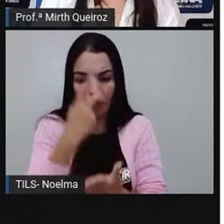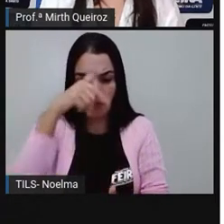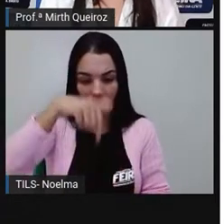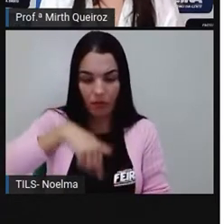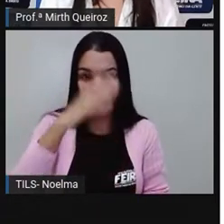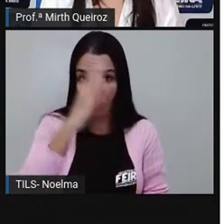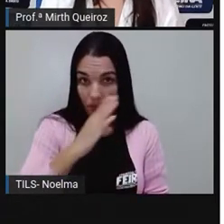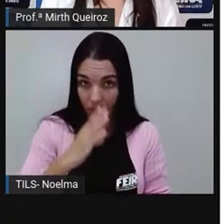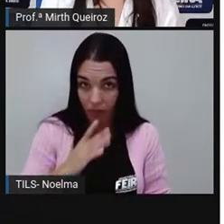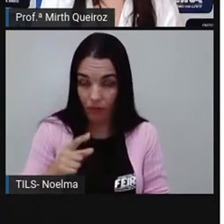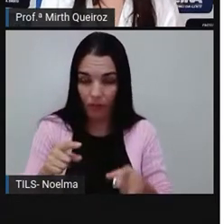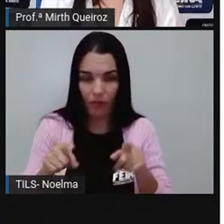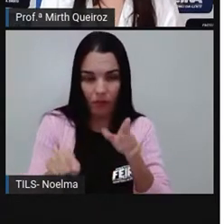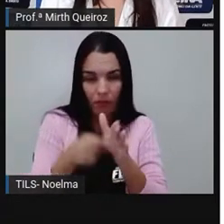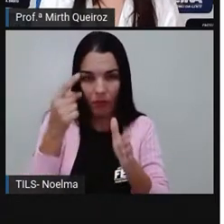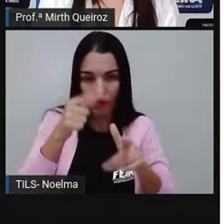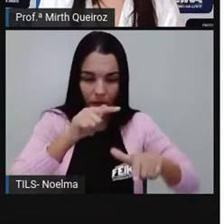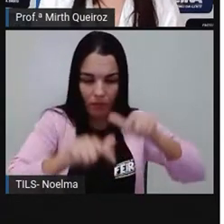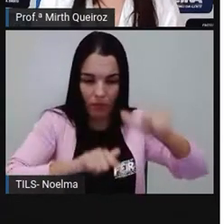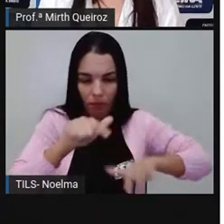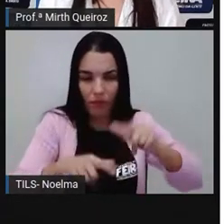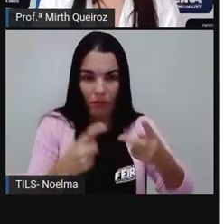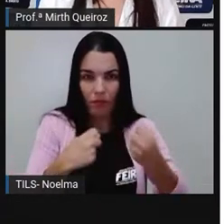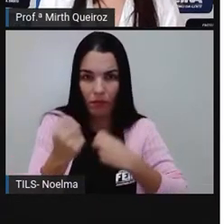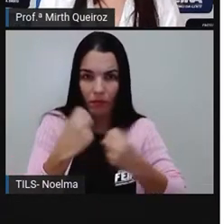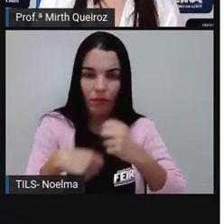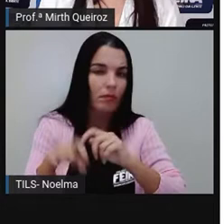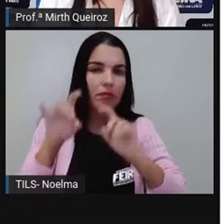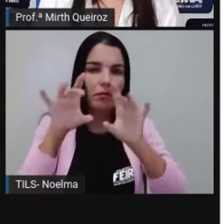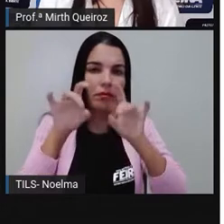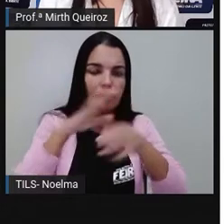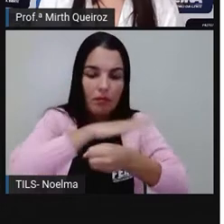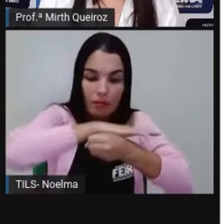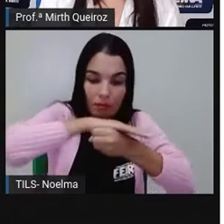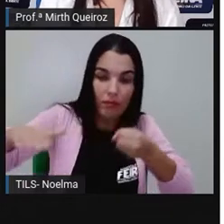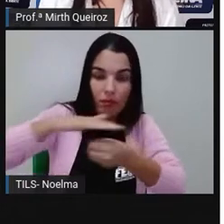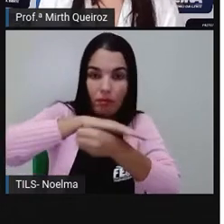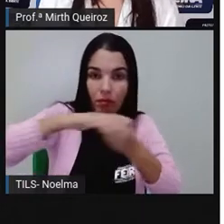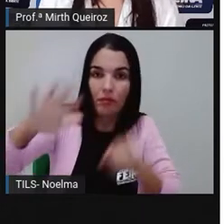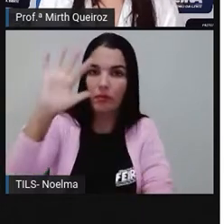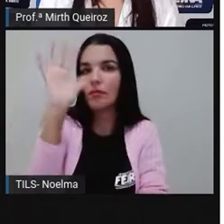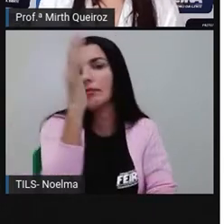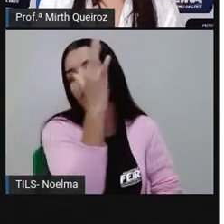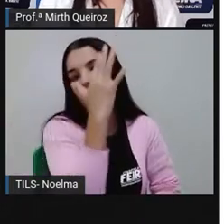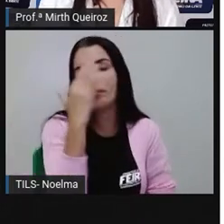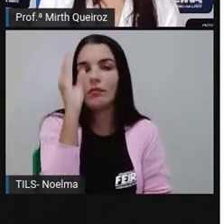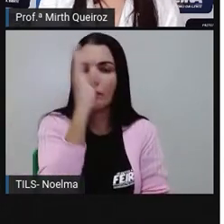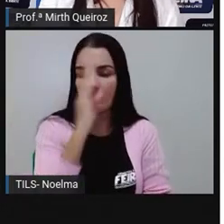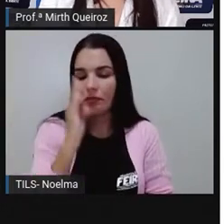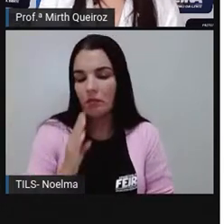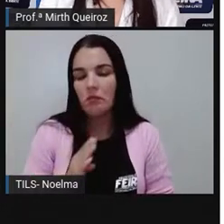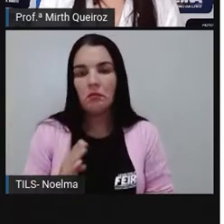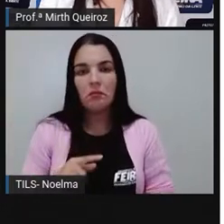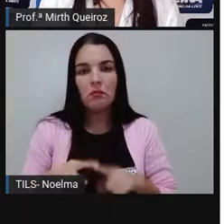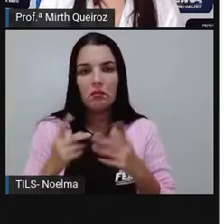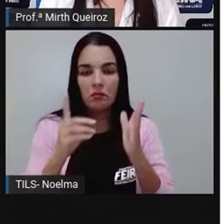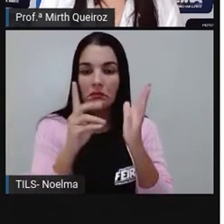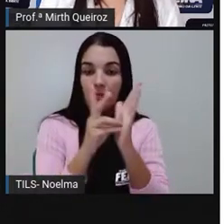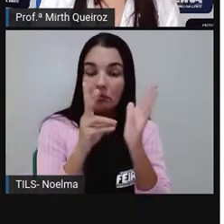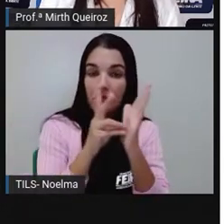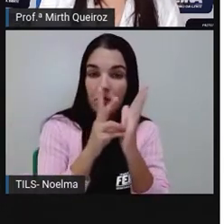Brasil, que foi a primeira atividade econômica, foi a extração do pau-brasil, onde os índios